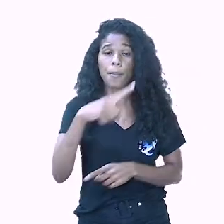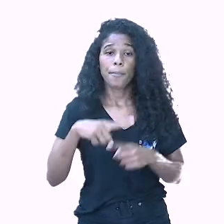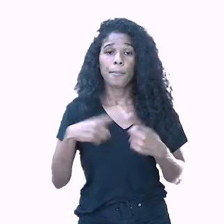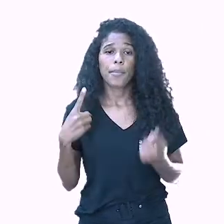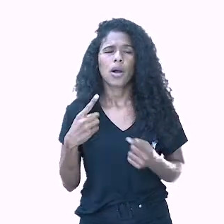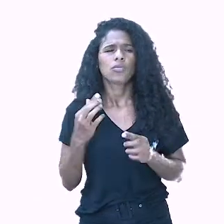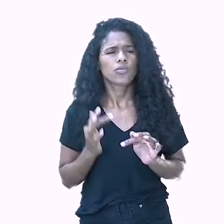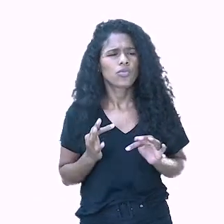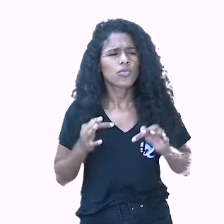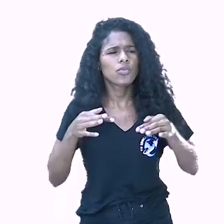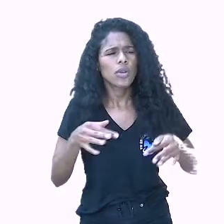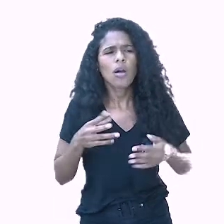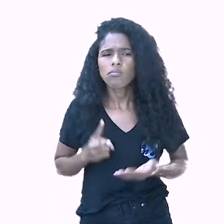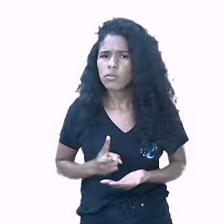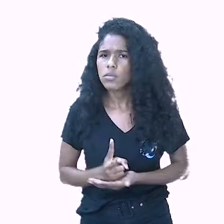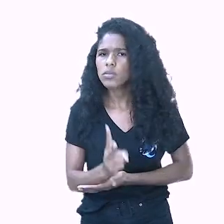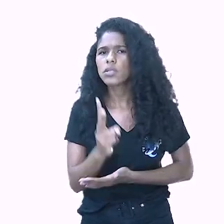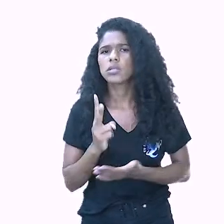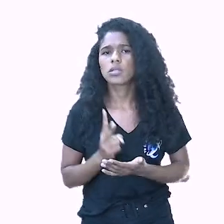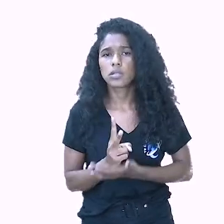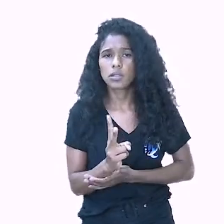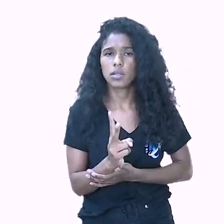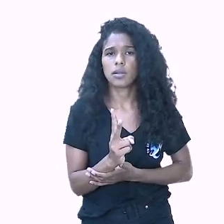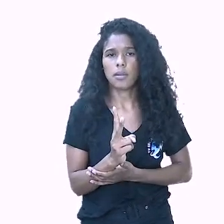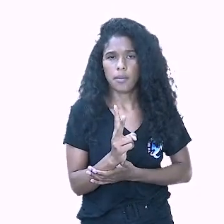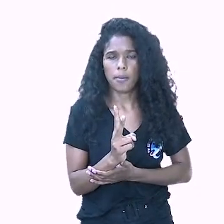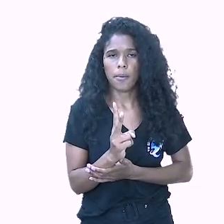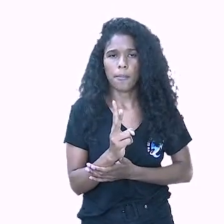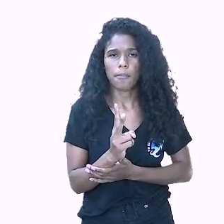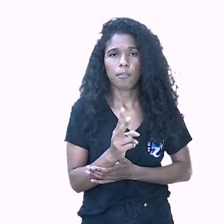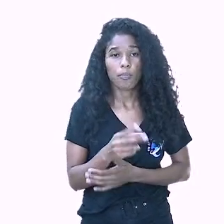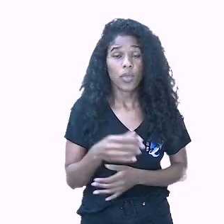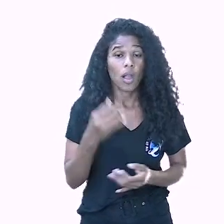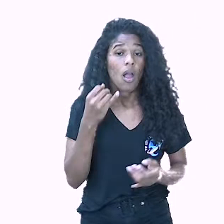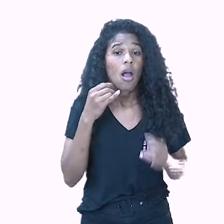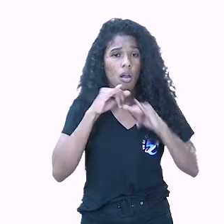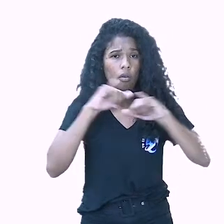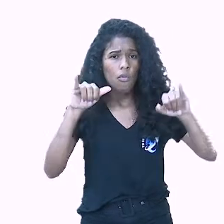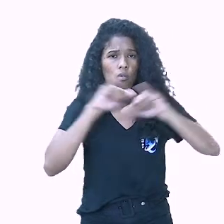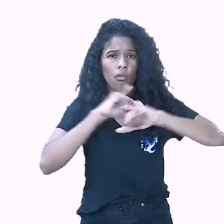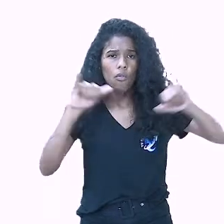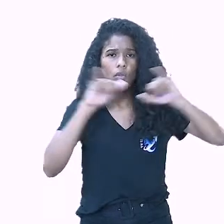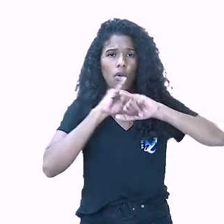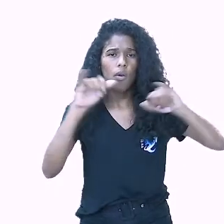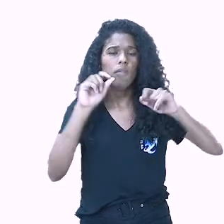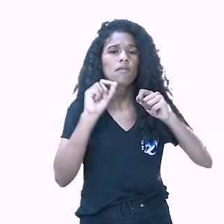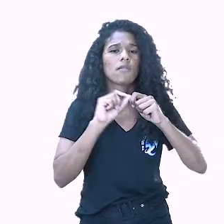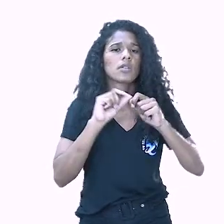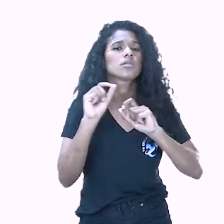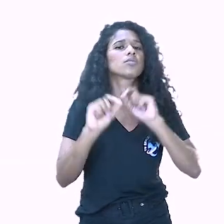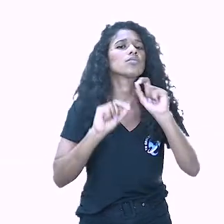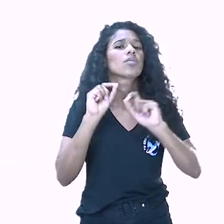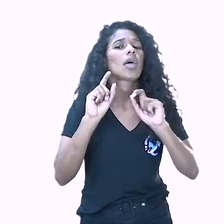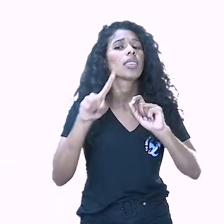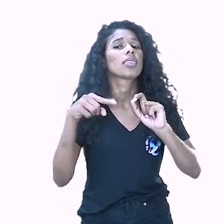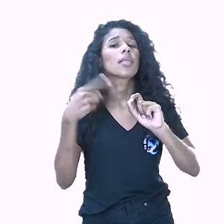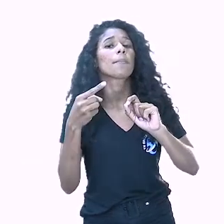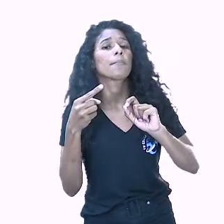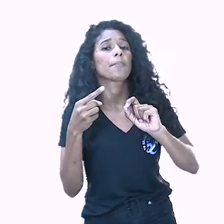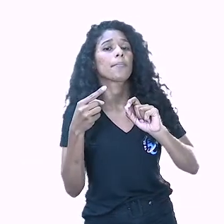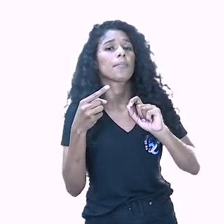ela sempre encerrava as notícias do dia fazendo uma crônica breve